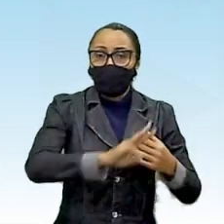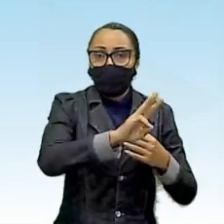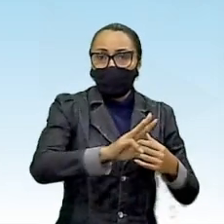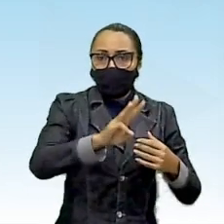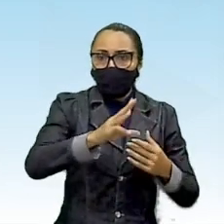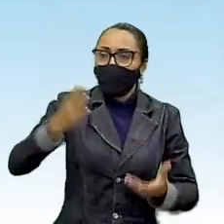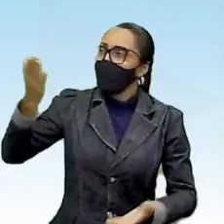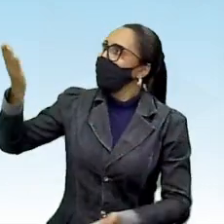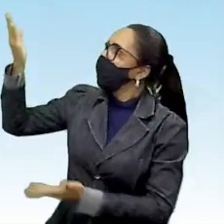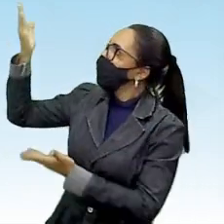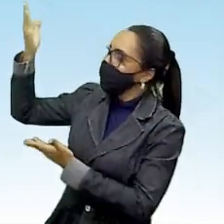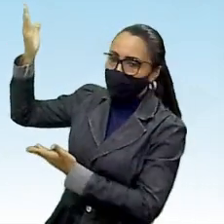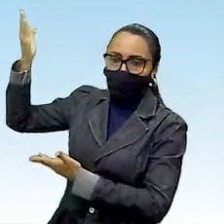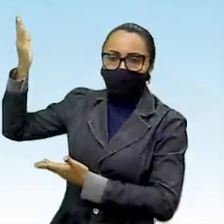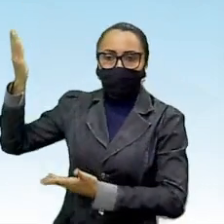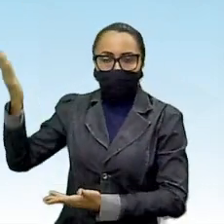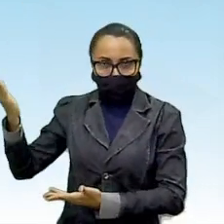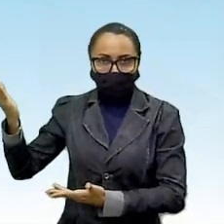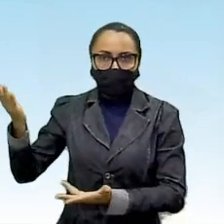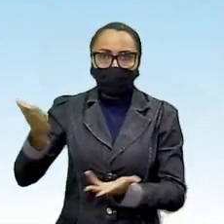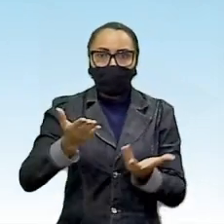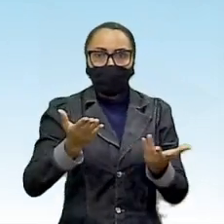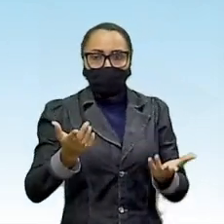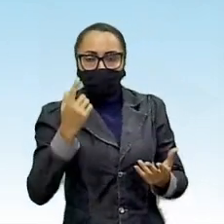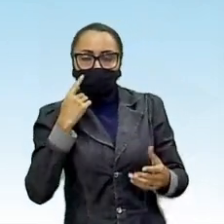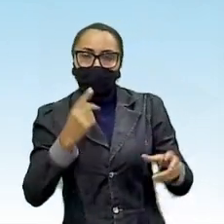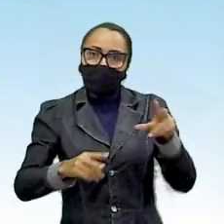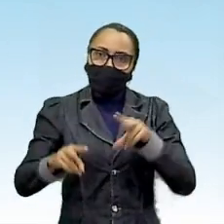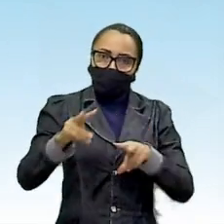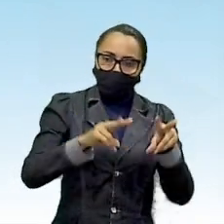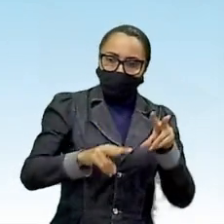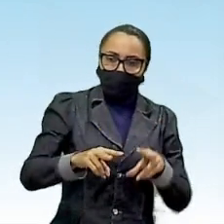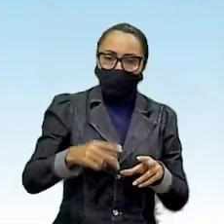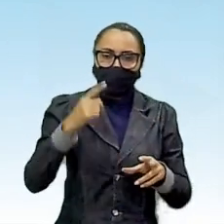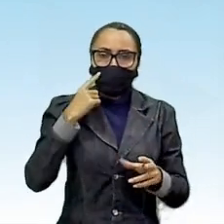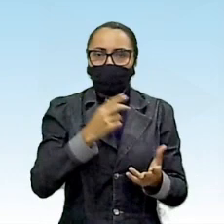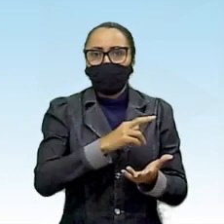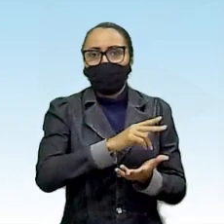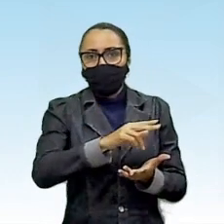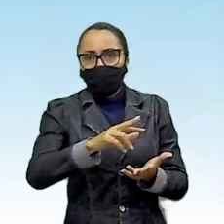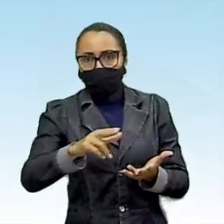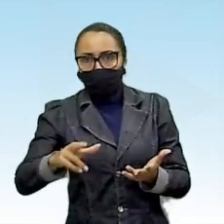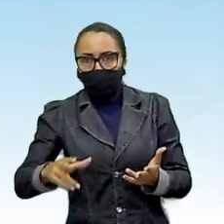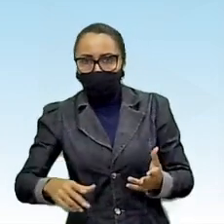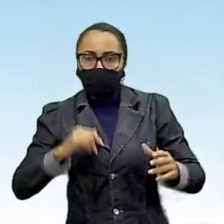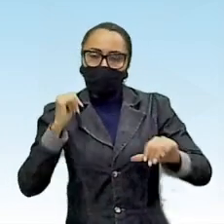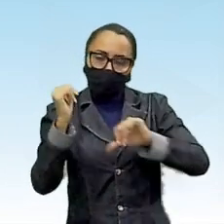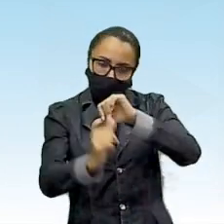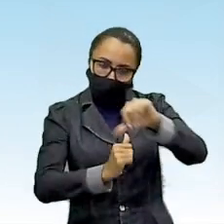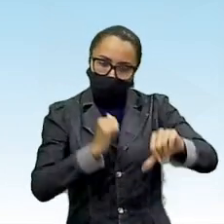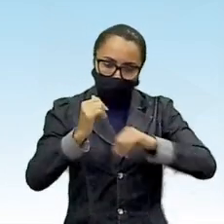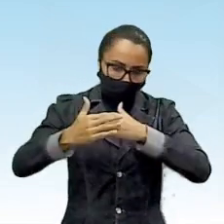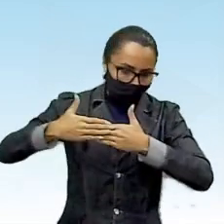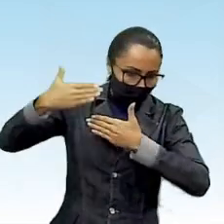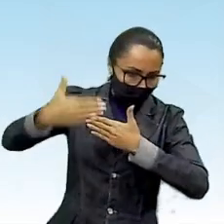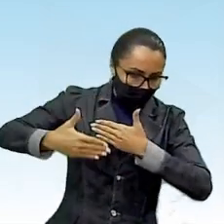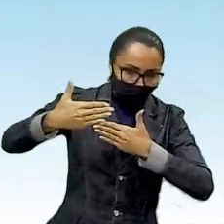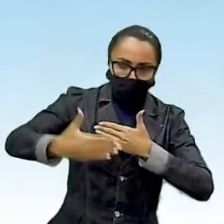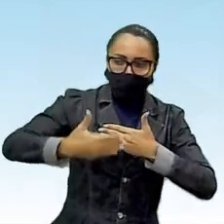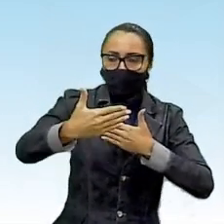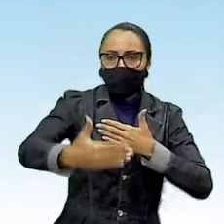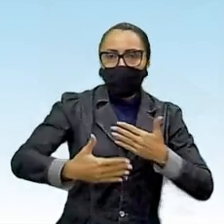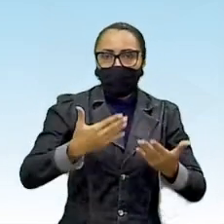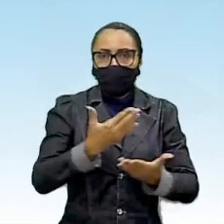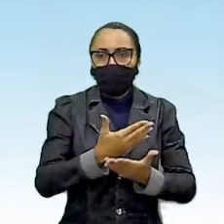as atualizações. Então, vocês verificaram, né, que foram muitas atualizações ao longo desse tempo, né, principalmente